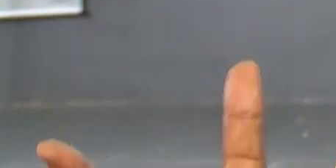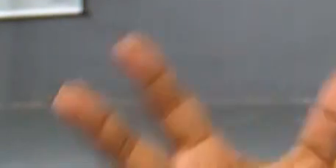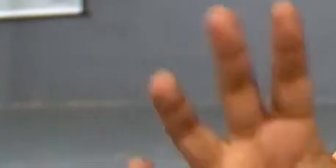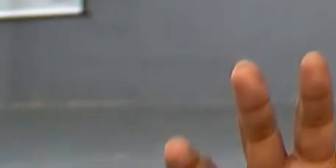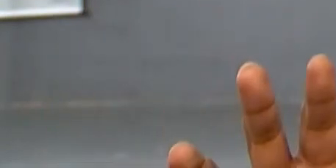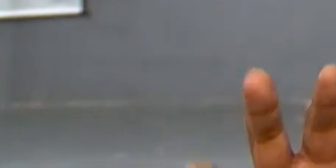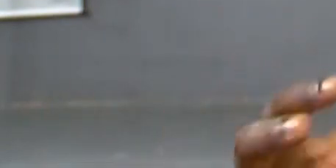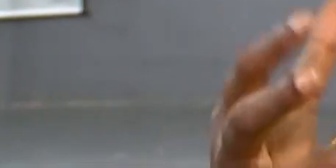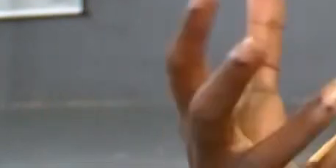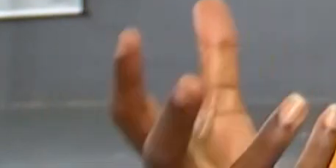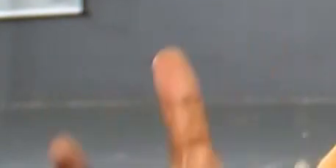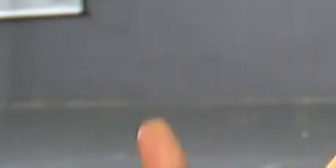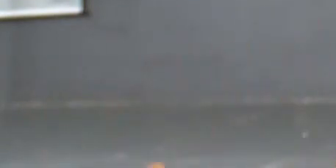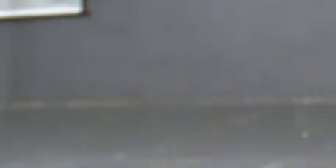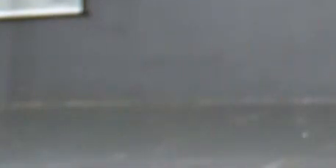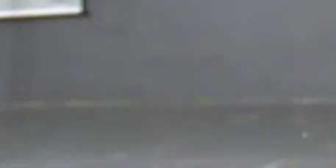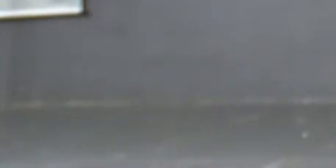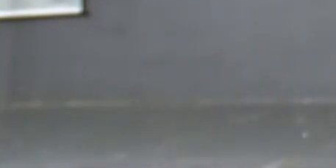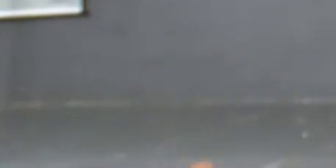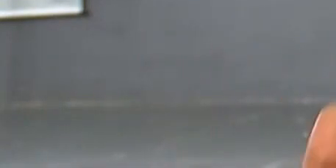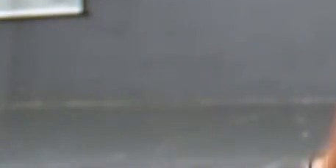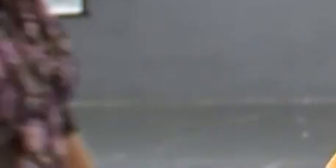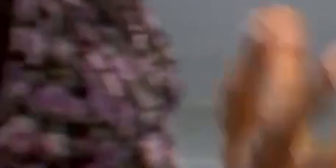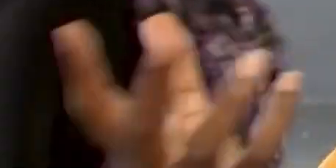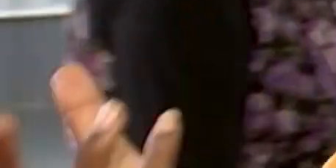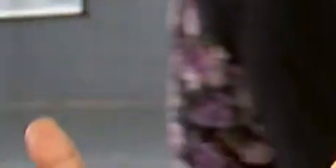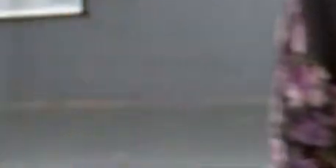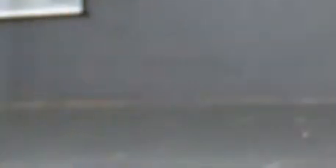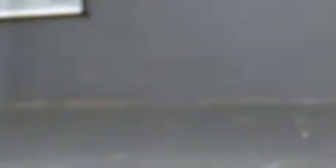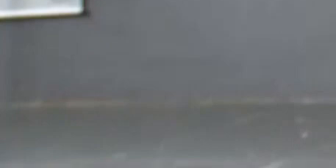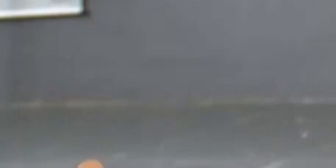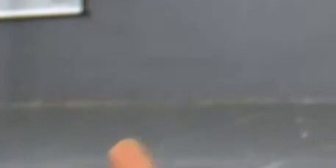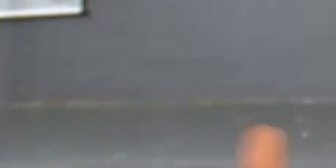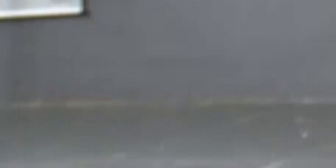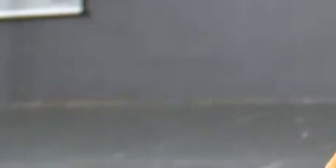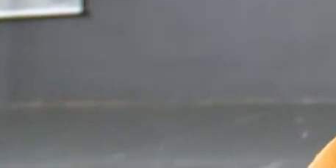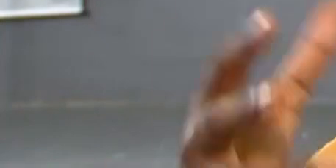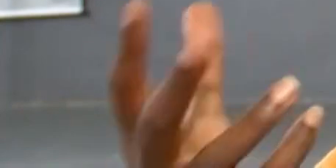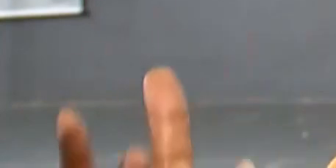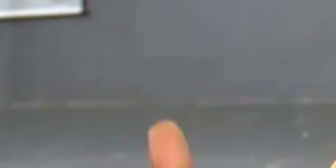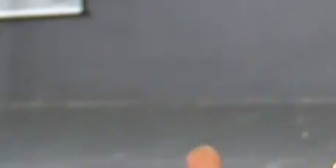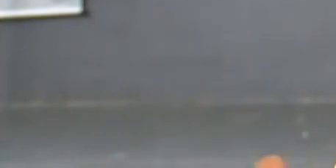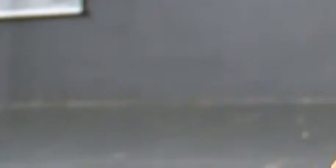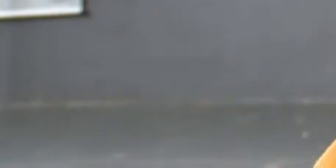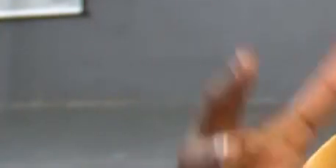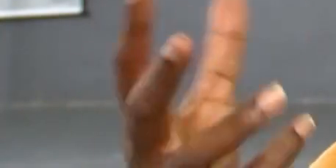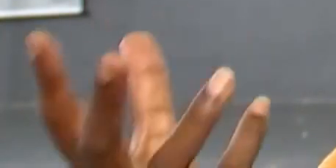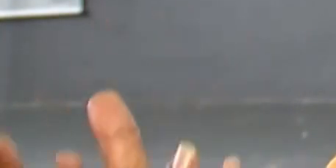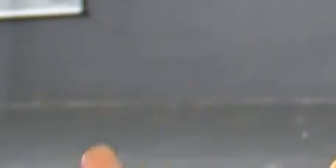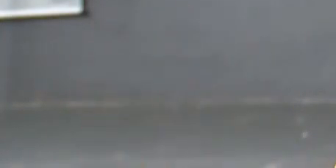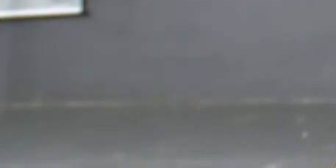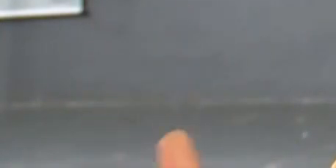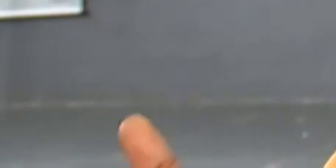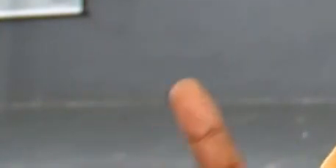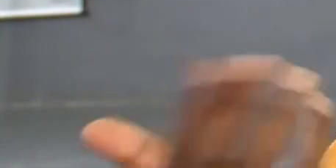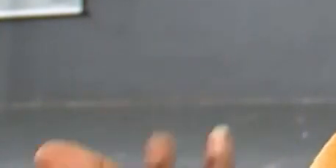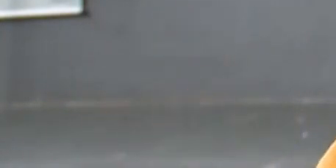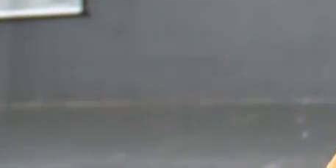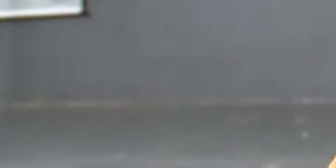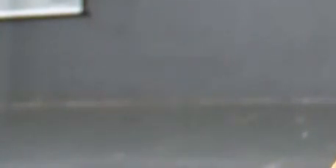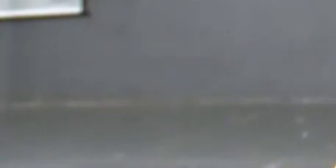nosso rol de atividade de proteção às mulheres e também ferramentas que possam capacitá-las para se